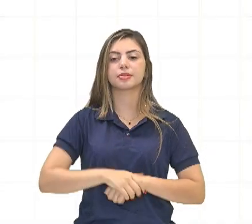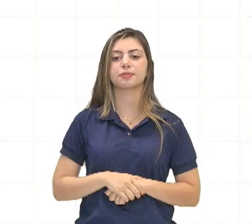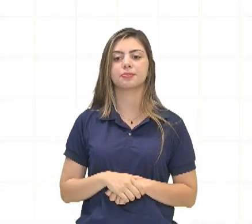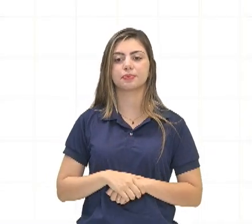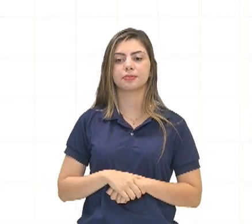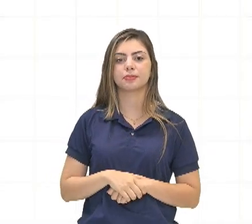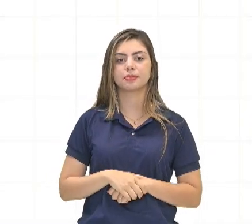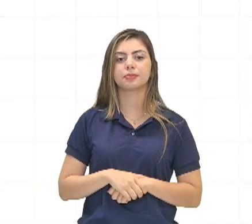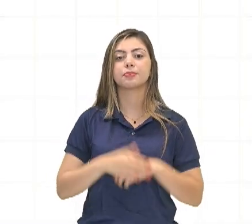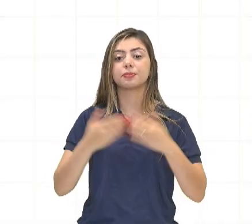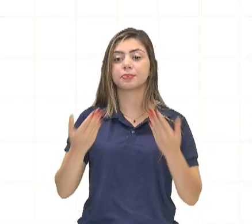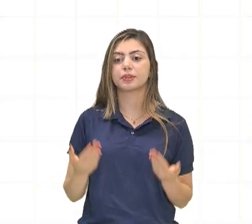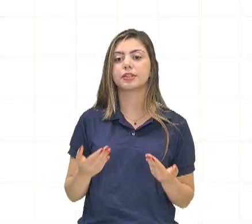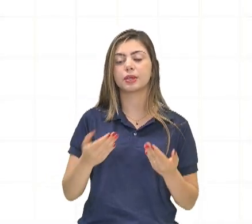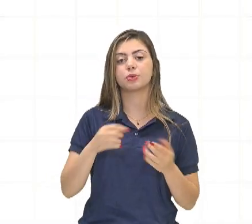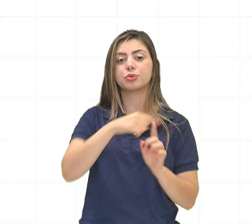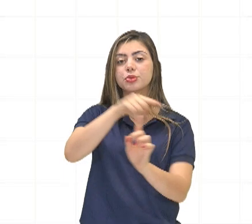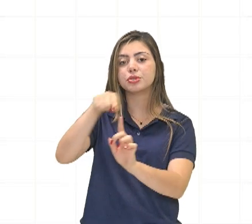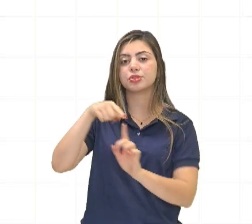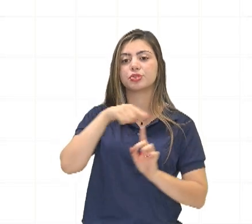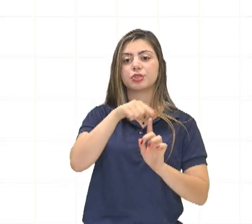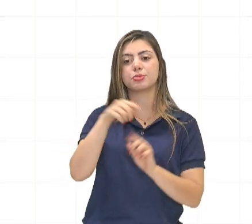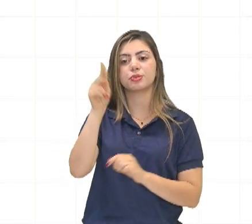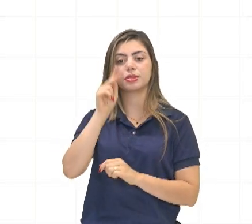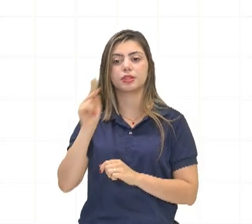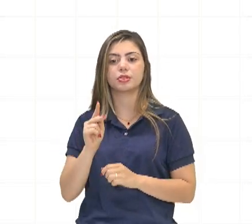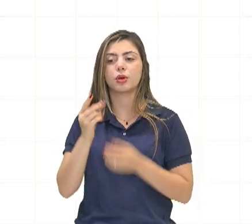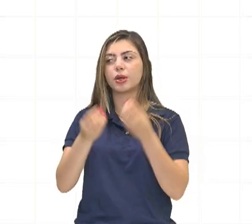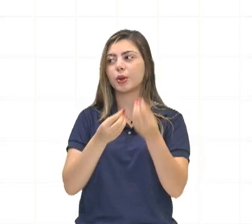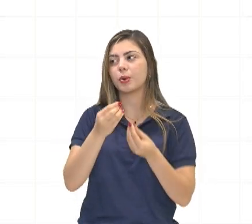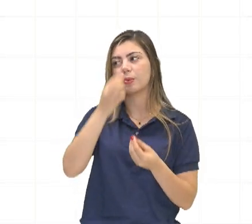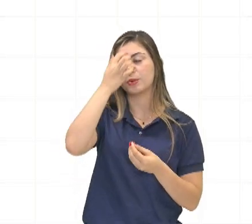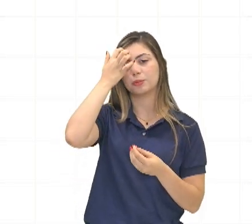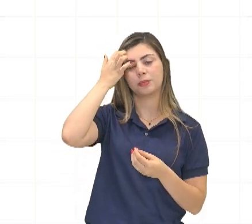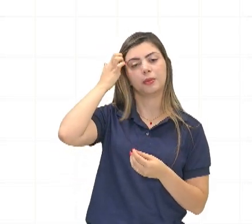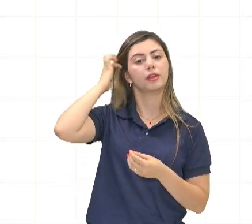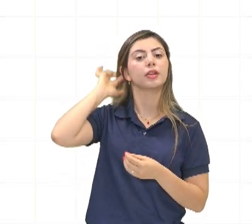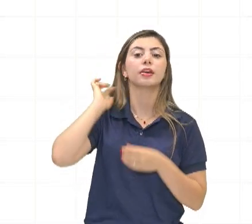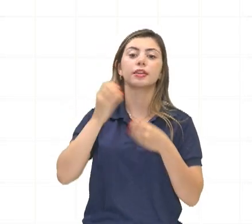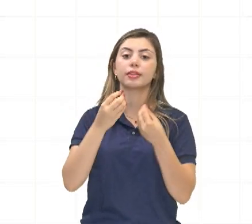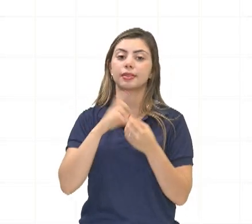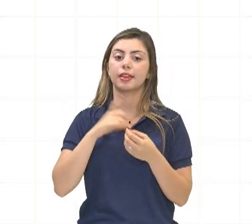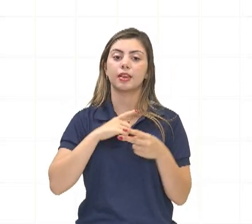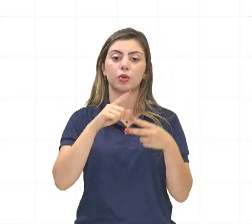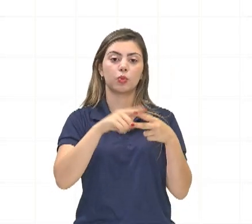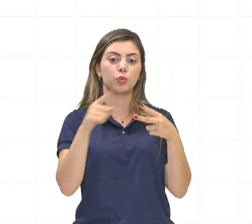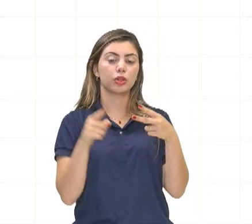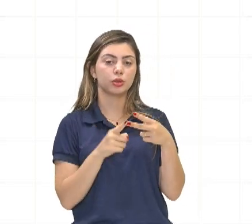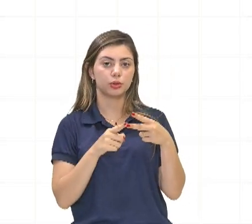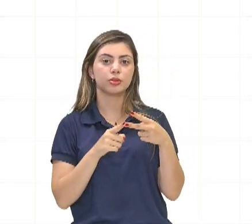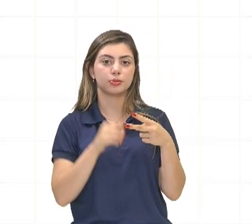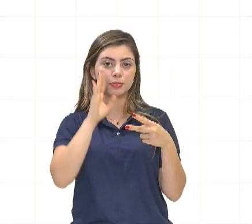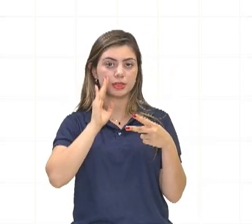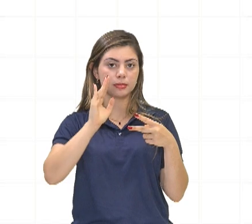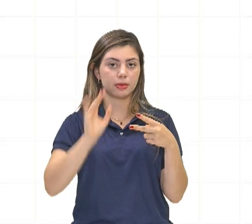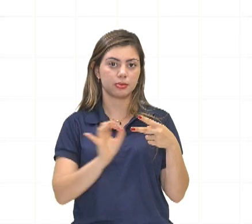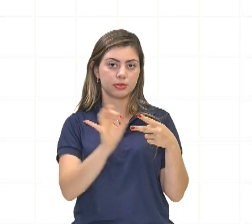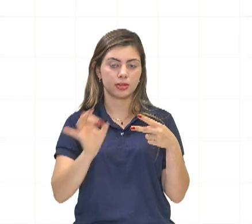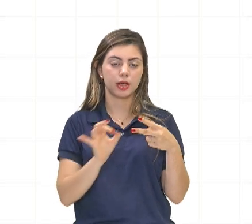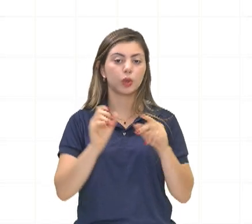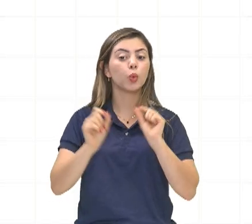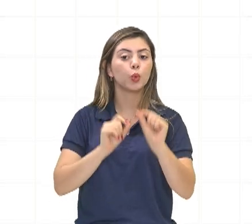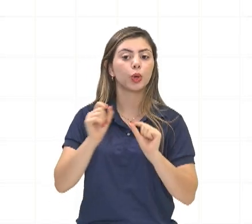As fontes históricas, elas podem ser classificadas em dois tipos principais. Olha